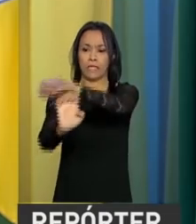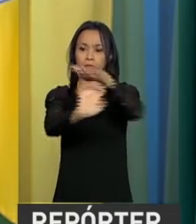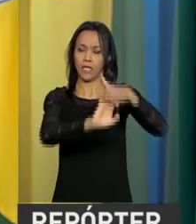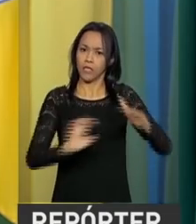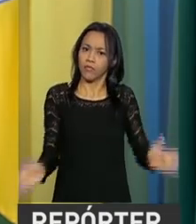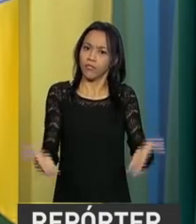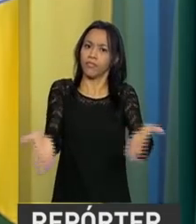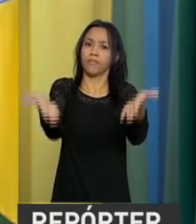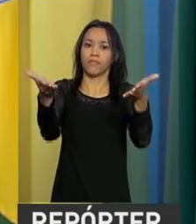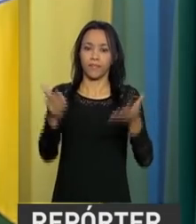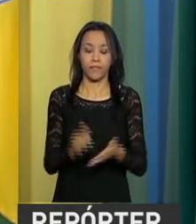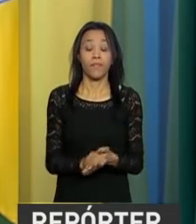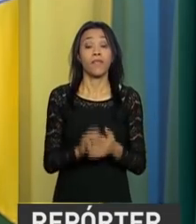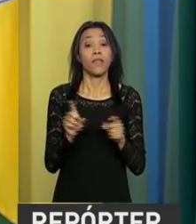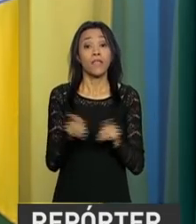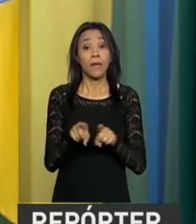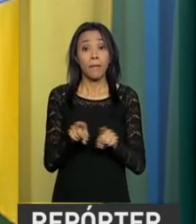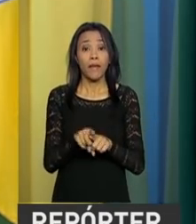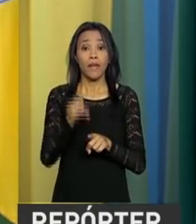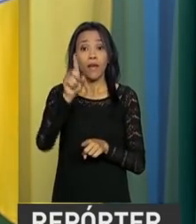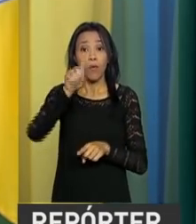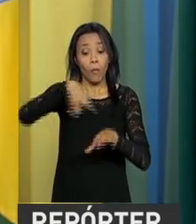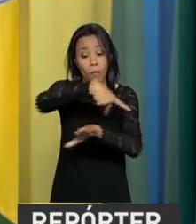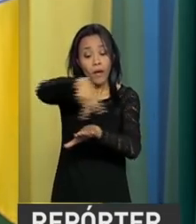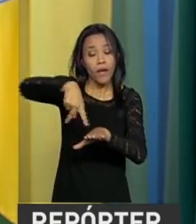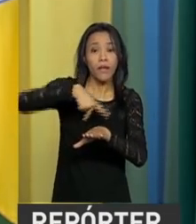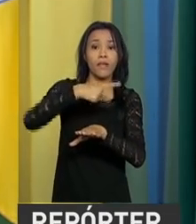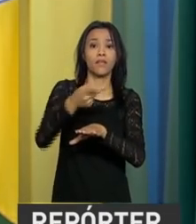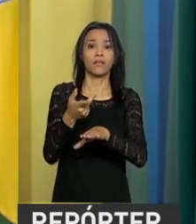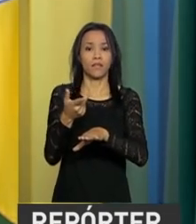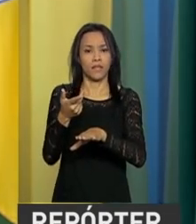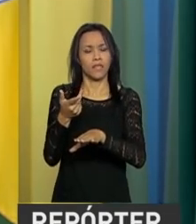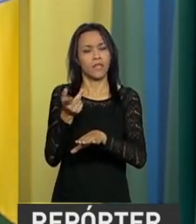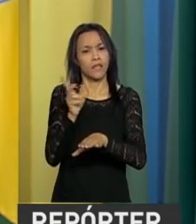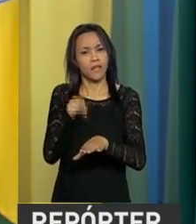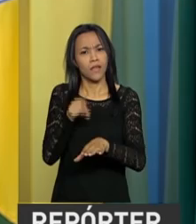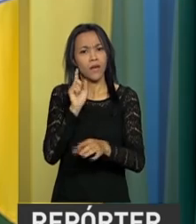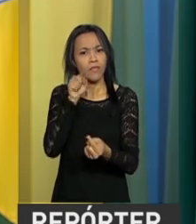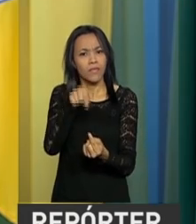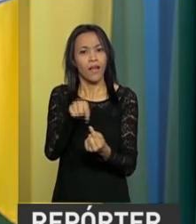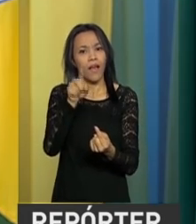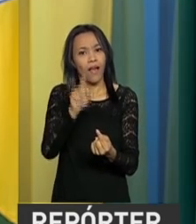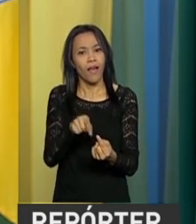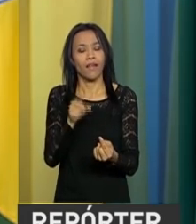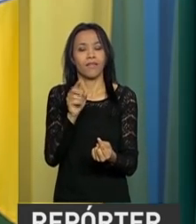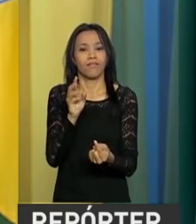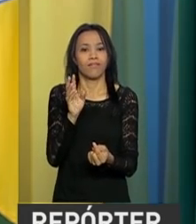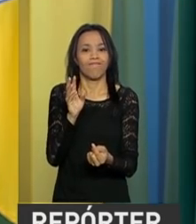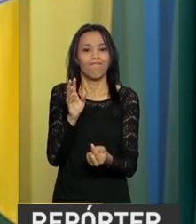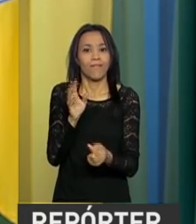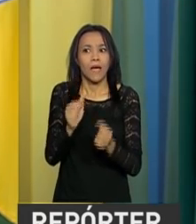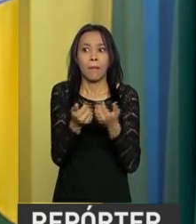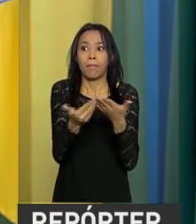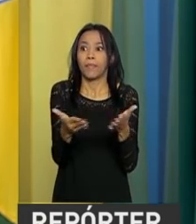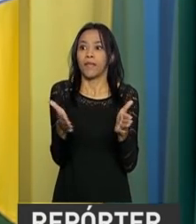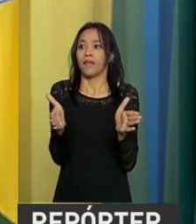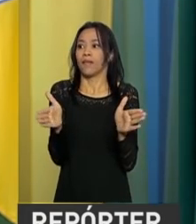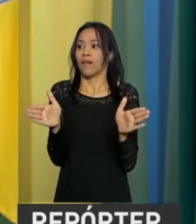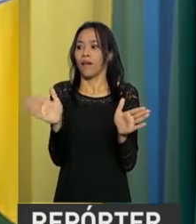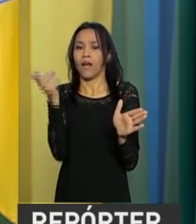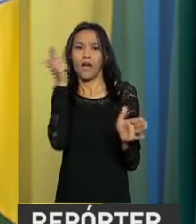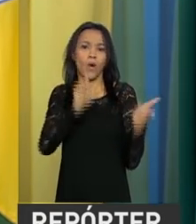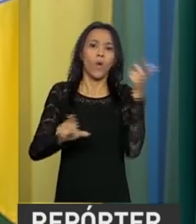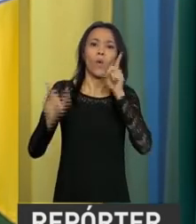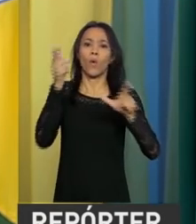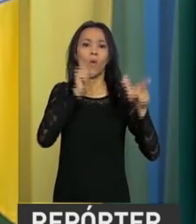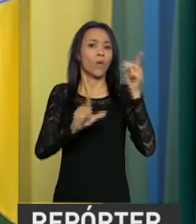Um Estado que cria condições para o crescimento econômico sustentado, único meio de preservar e ampliar conquistas